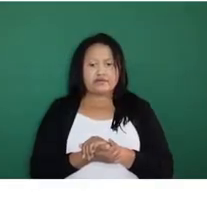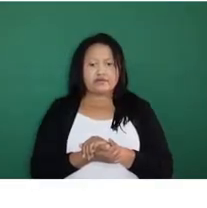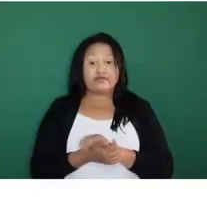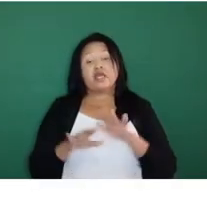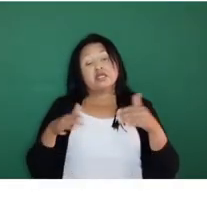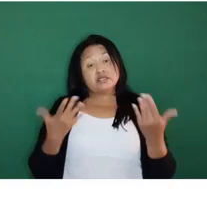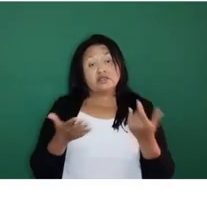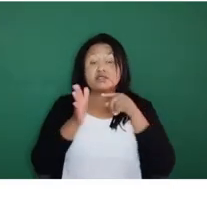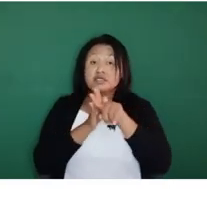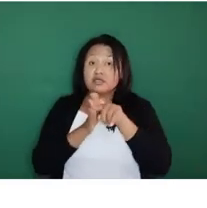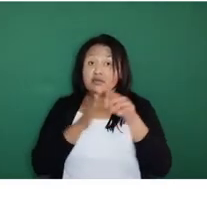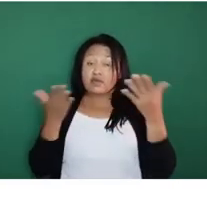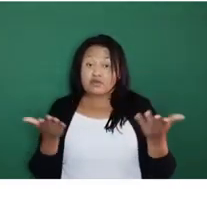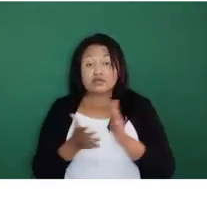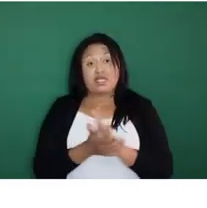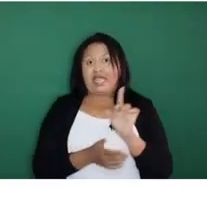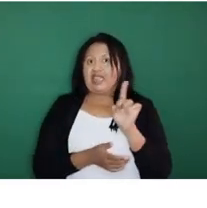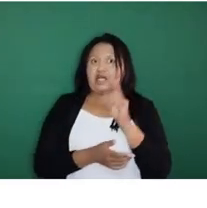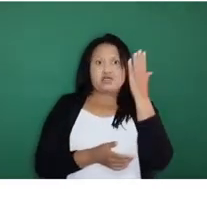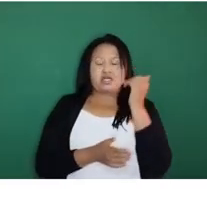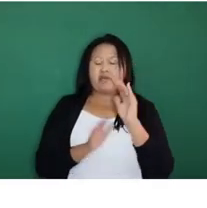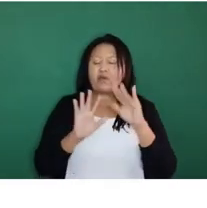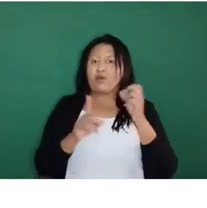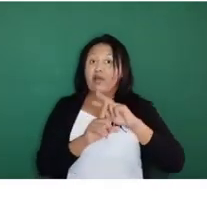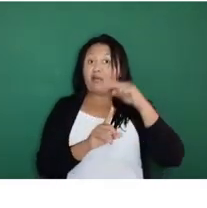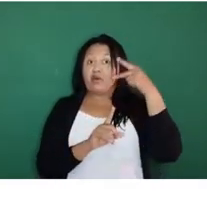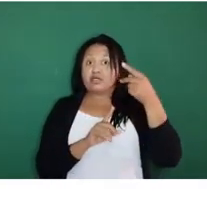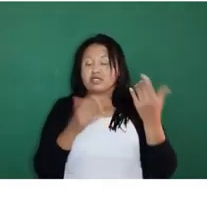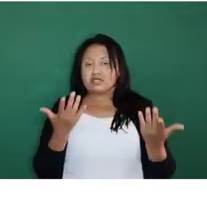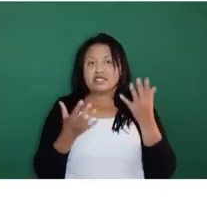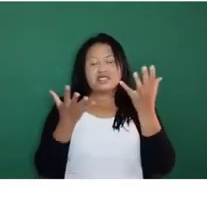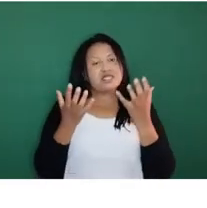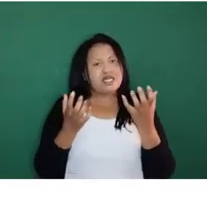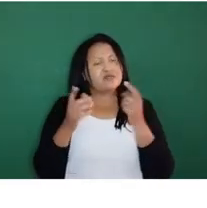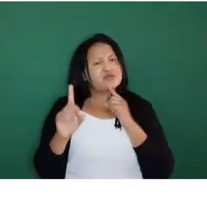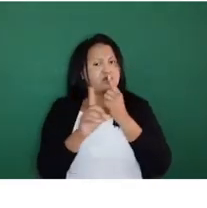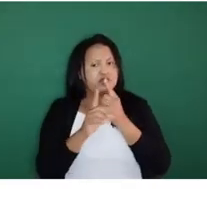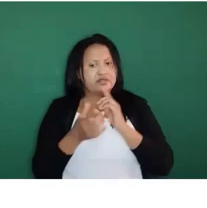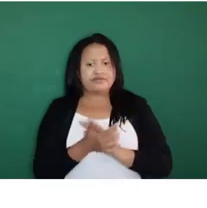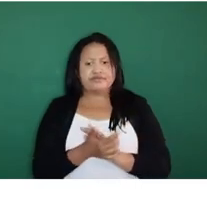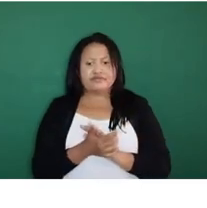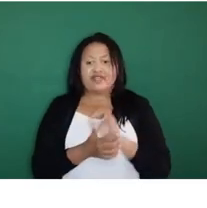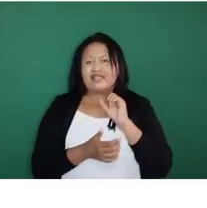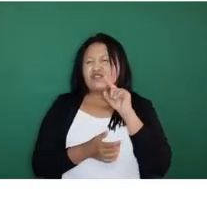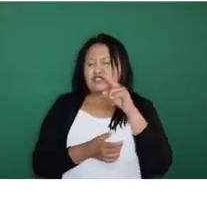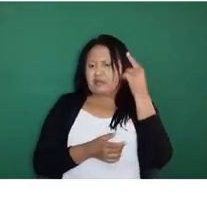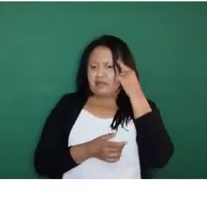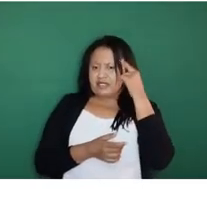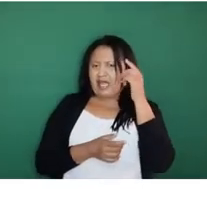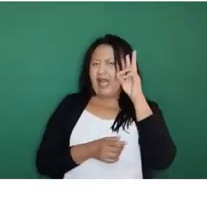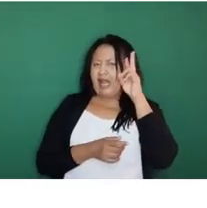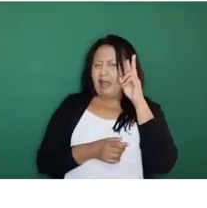nessa questão a gente não sabe qual é a potência que é uma das coisas que nós queremos encontrar e se você pensar